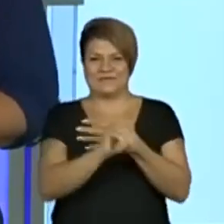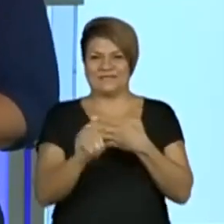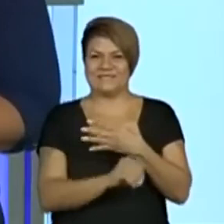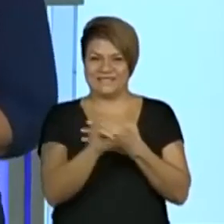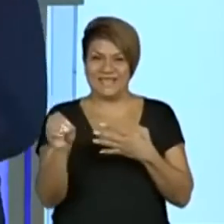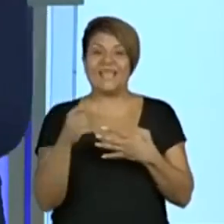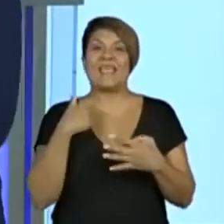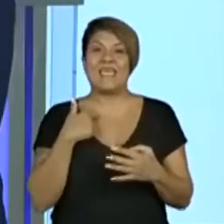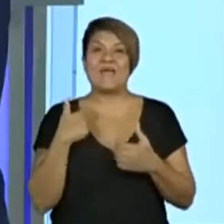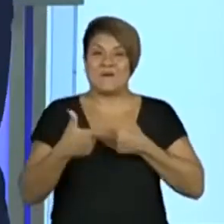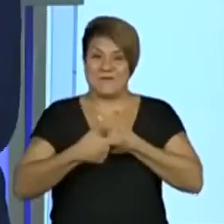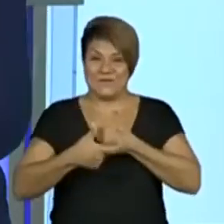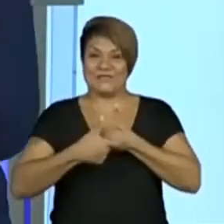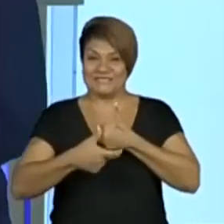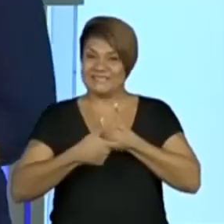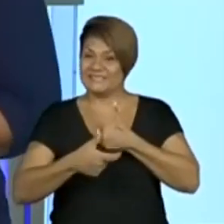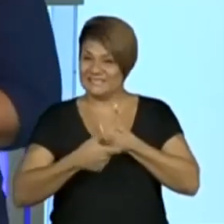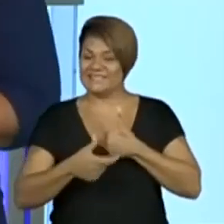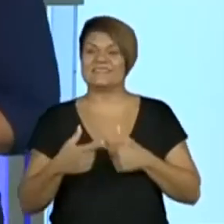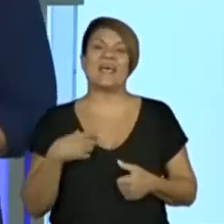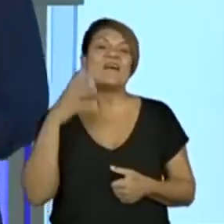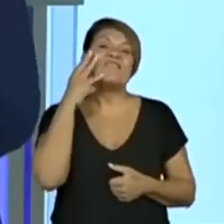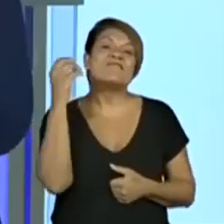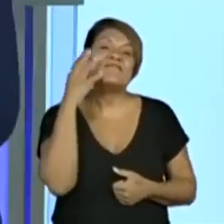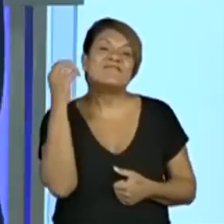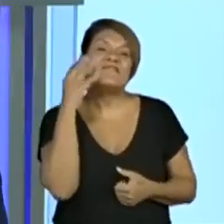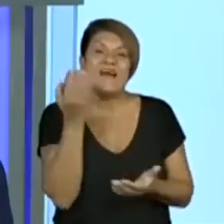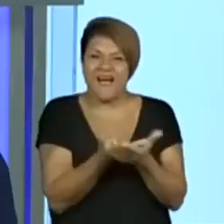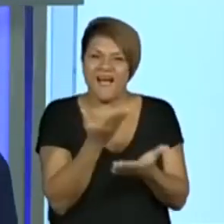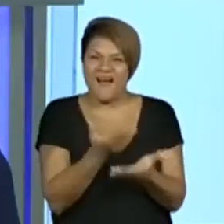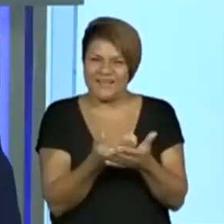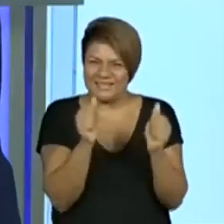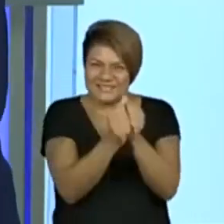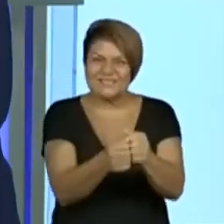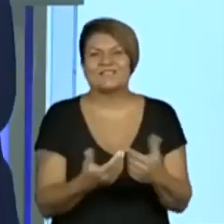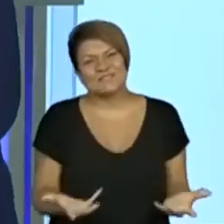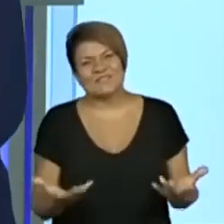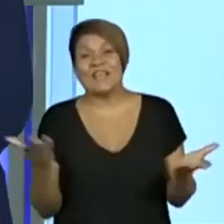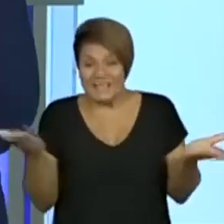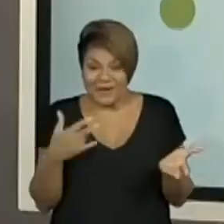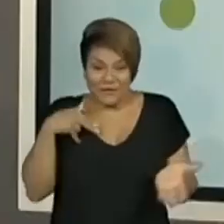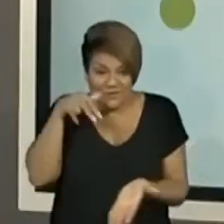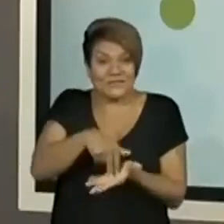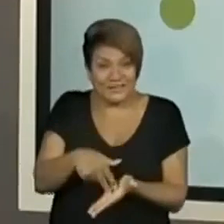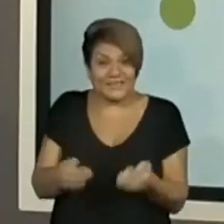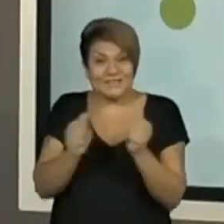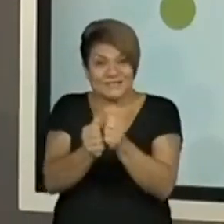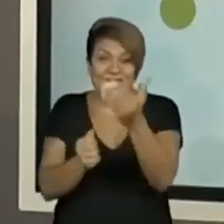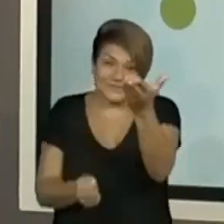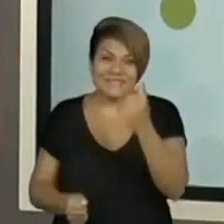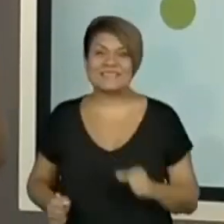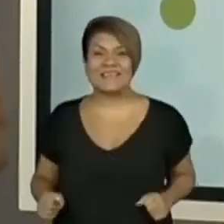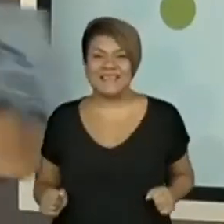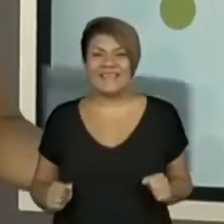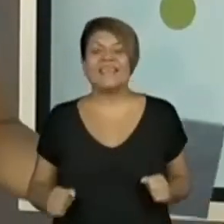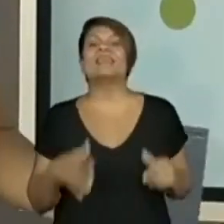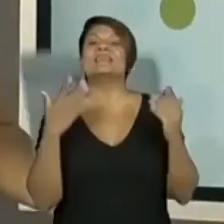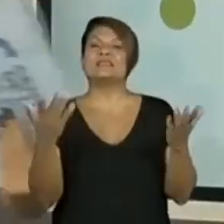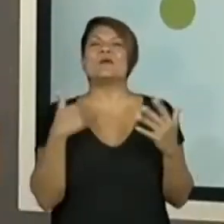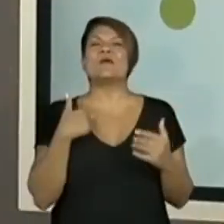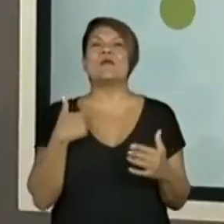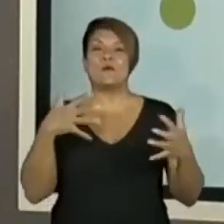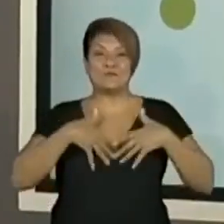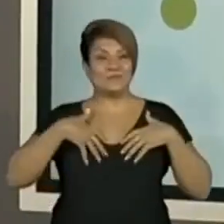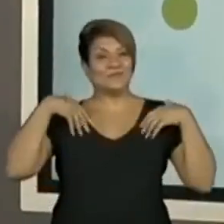eu curti as suas aulas lá com Wagner e hoje a gente está aqui junto é um prazer só e não é tá bom e ela fico